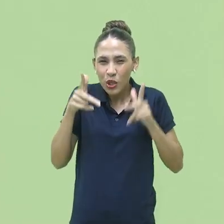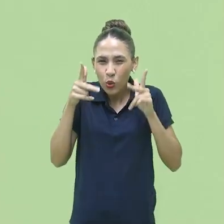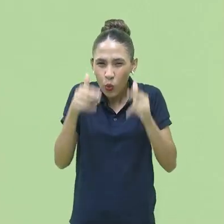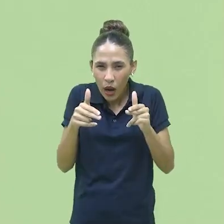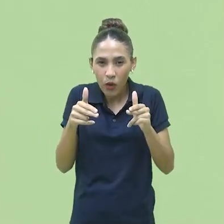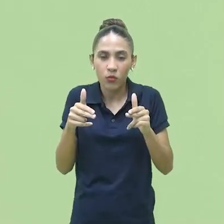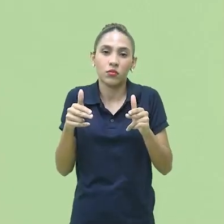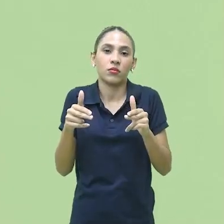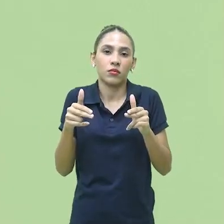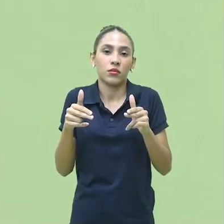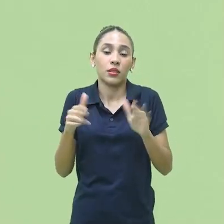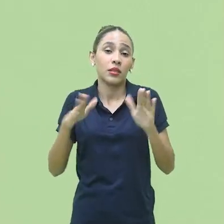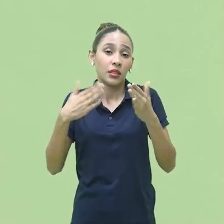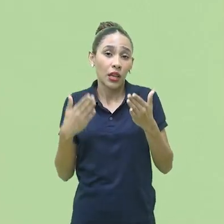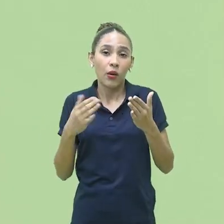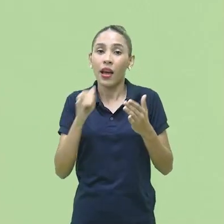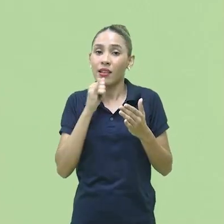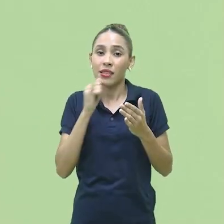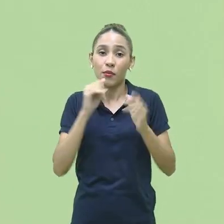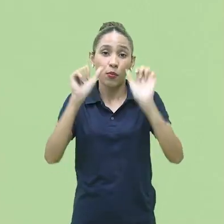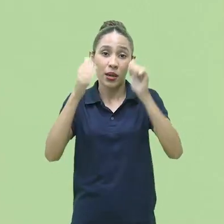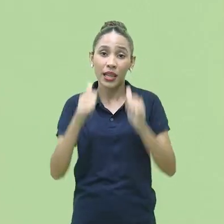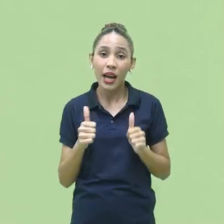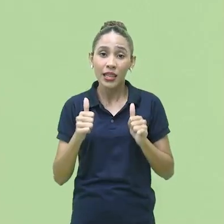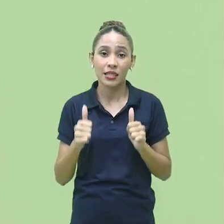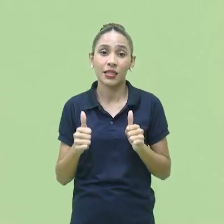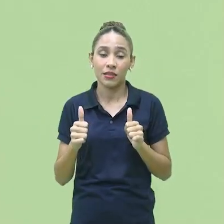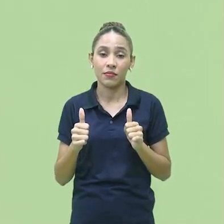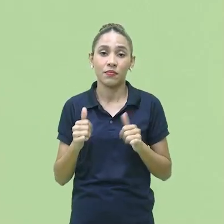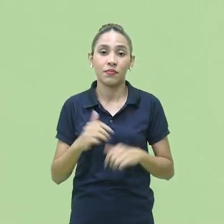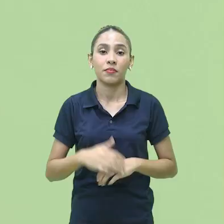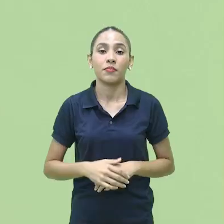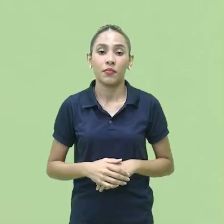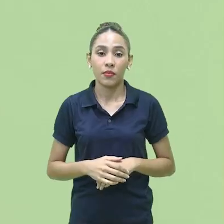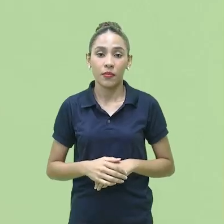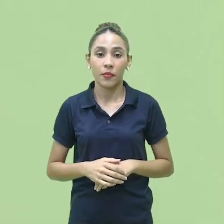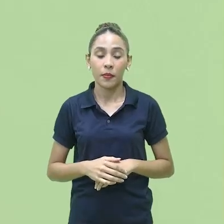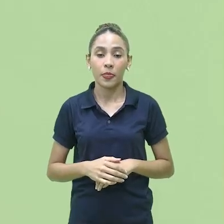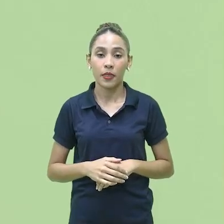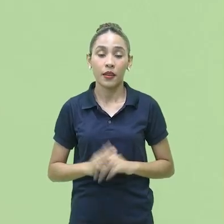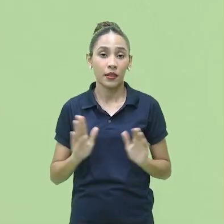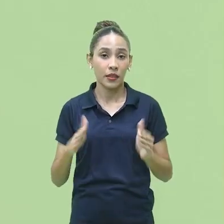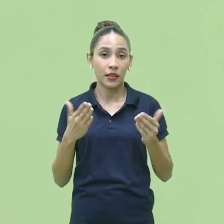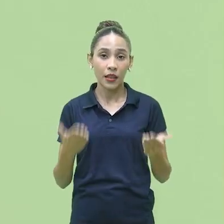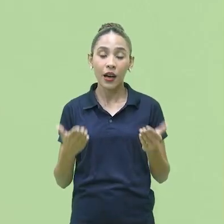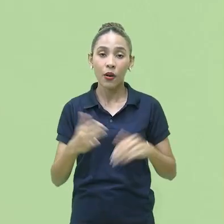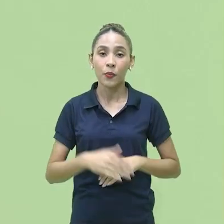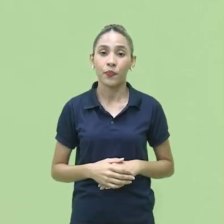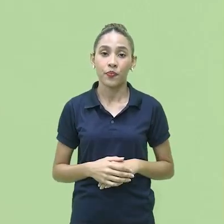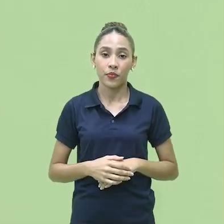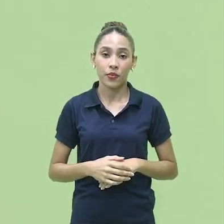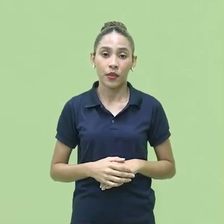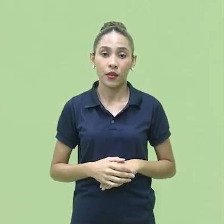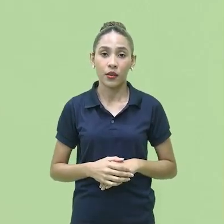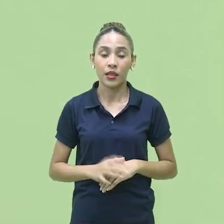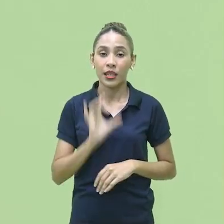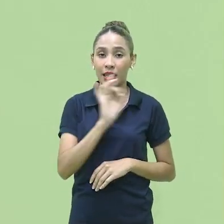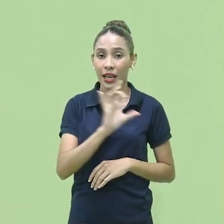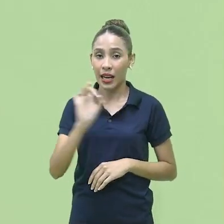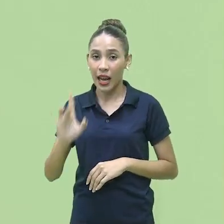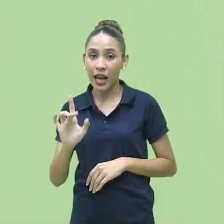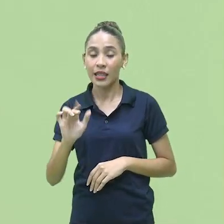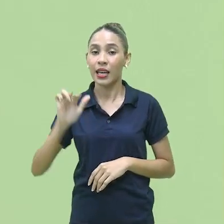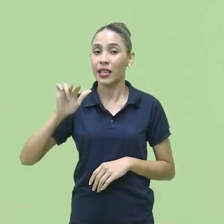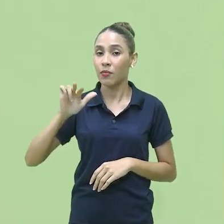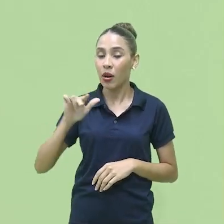do outro, né? Fazendo uma cronologia de tempo, né? Um após o outro. Então, neste caso, cada irmão